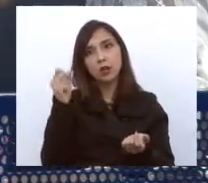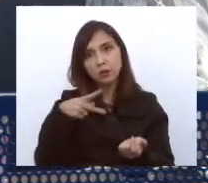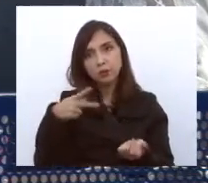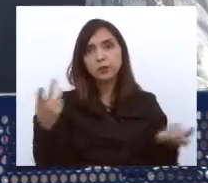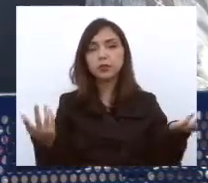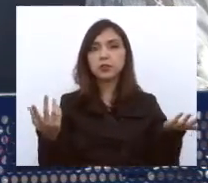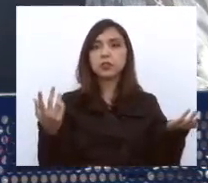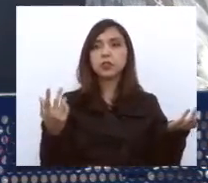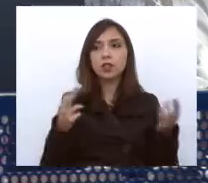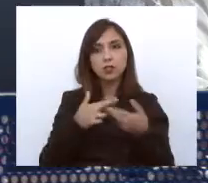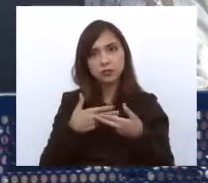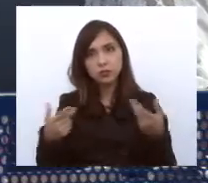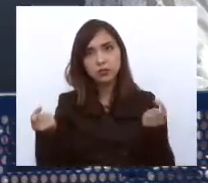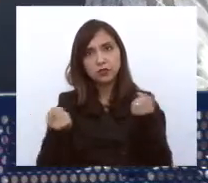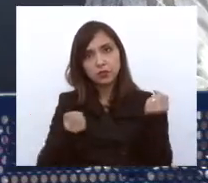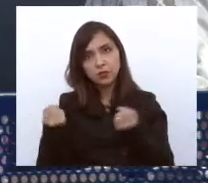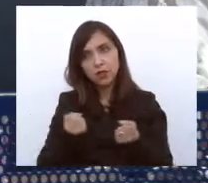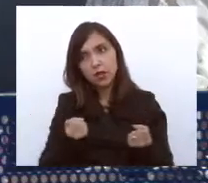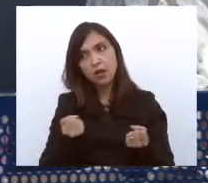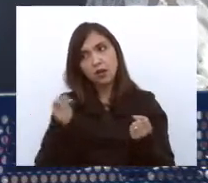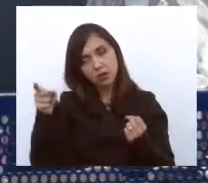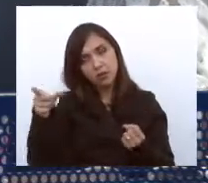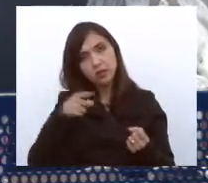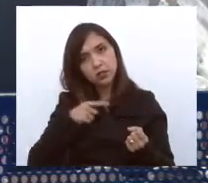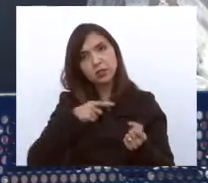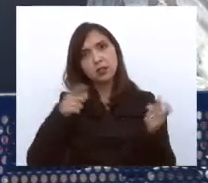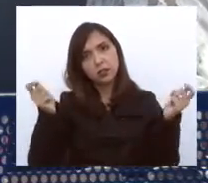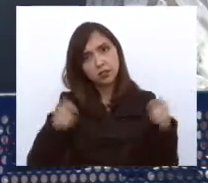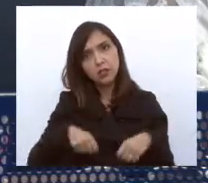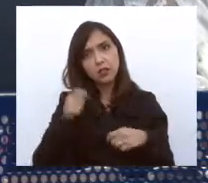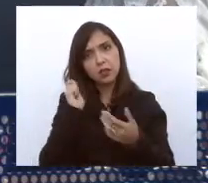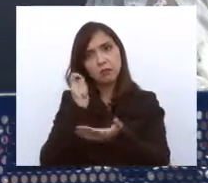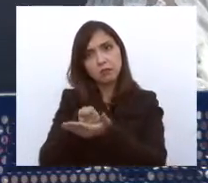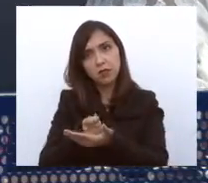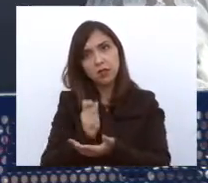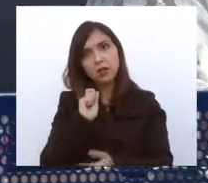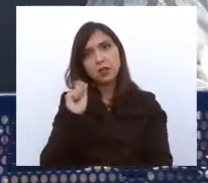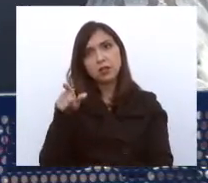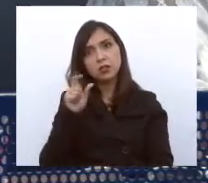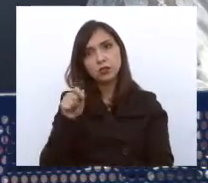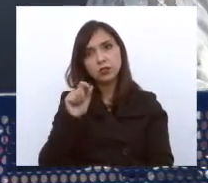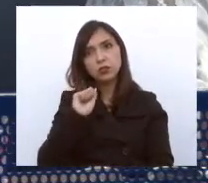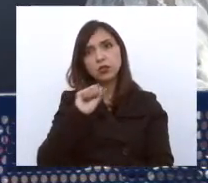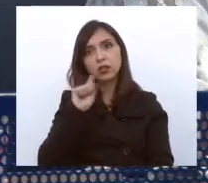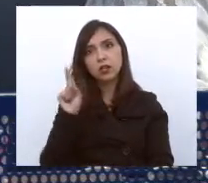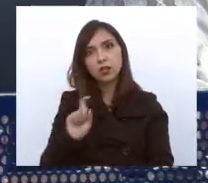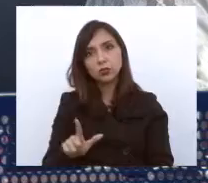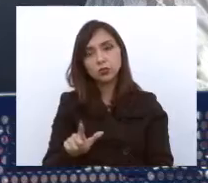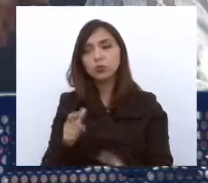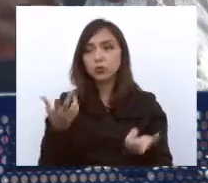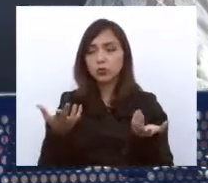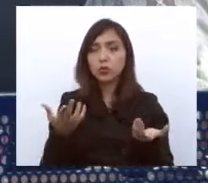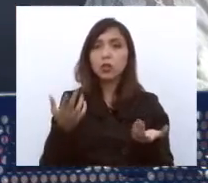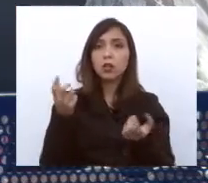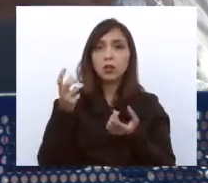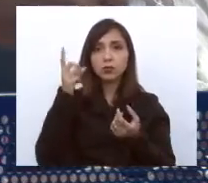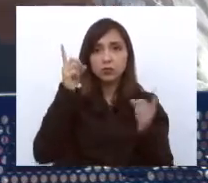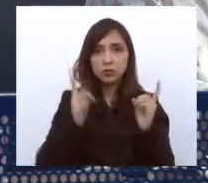teve condições de ter seu carro, então ele tem condições também de pagar lá a Zona Azul. O deficiente comprou um